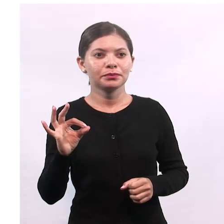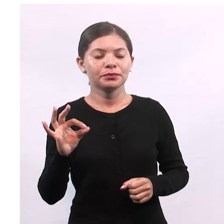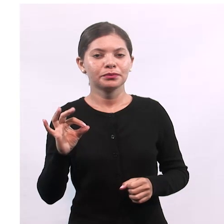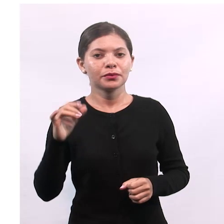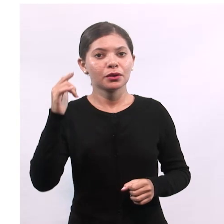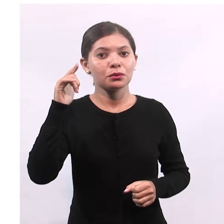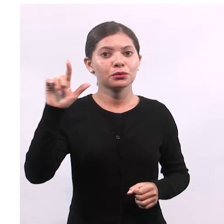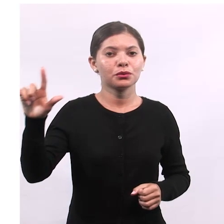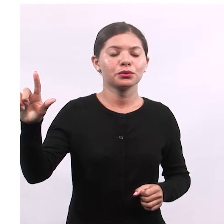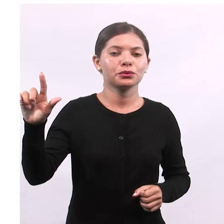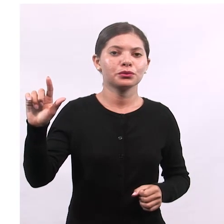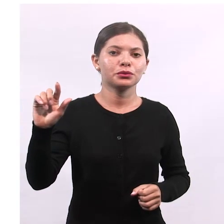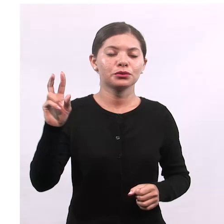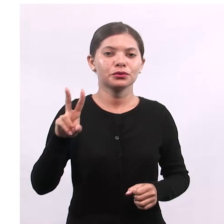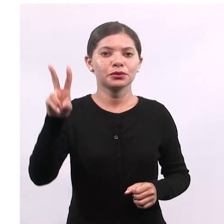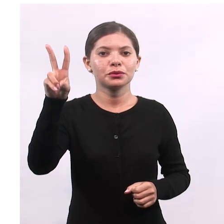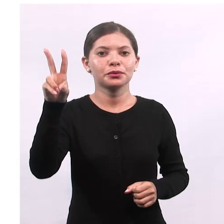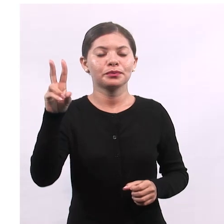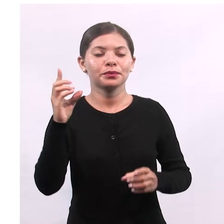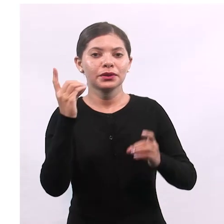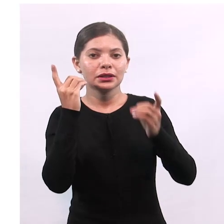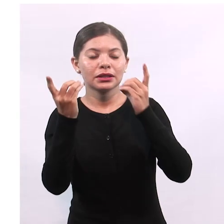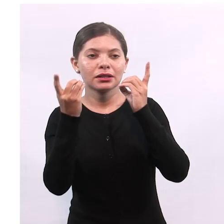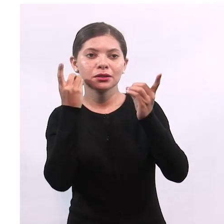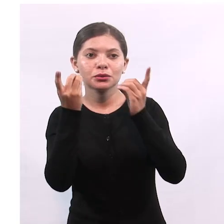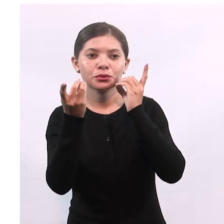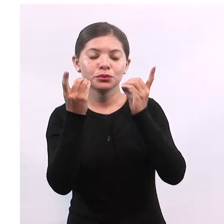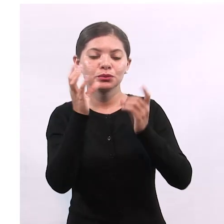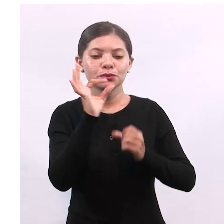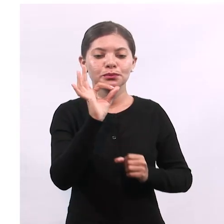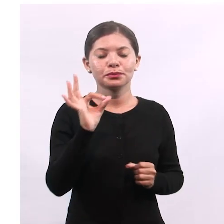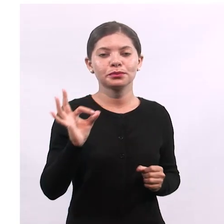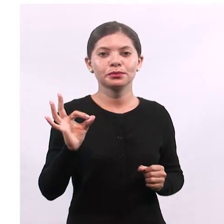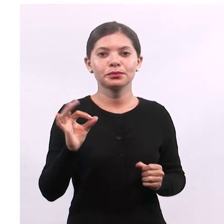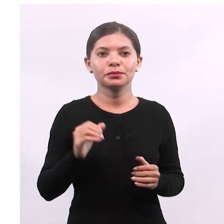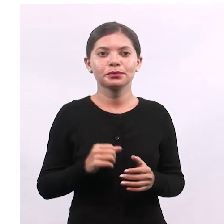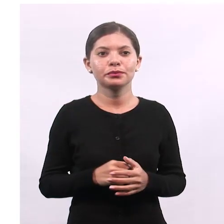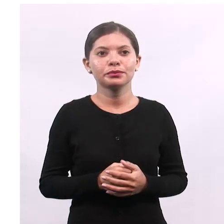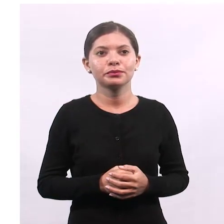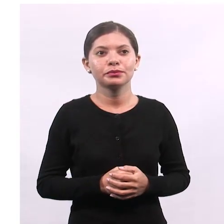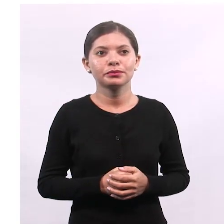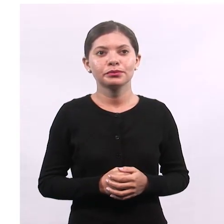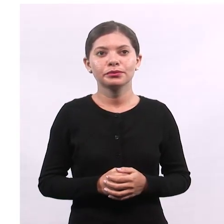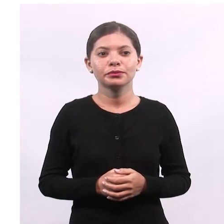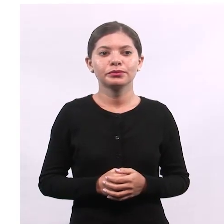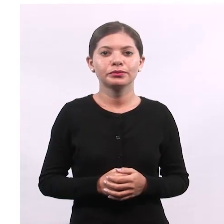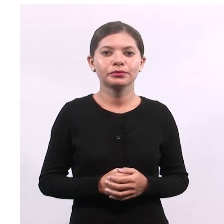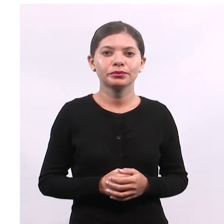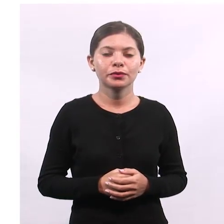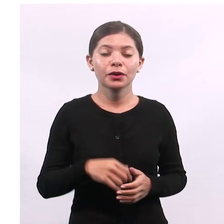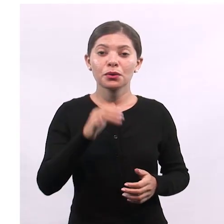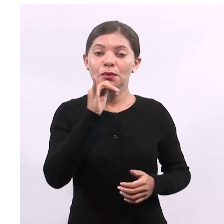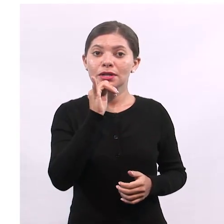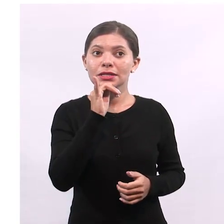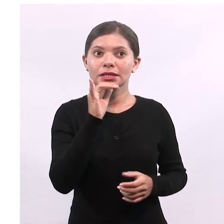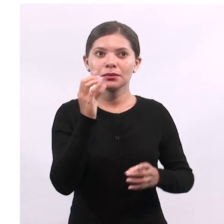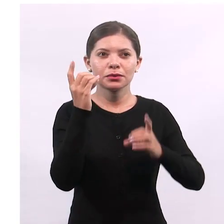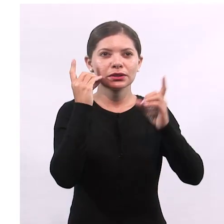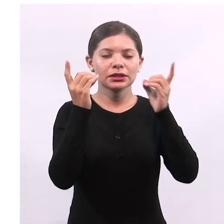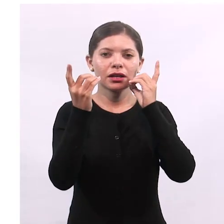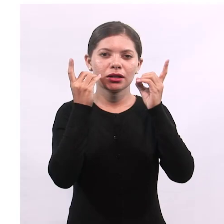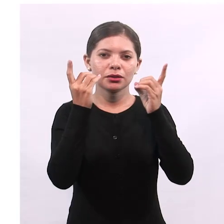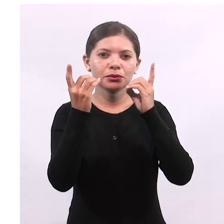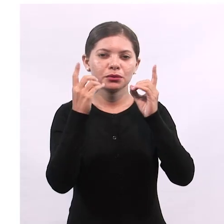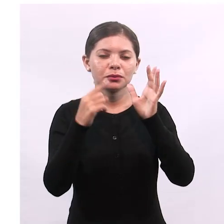tenho dados às vezes expresso por exemplo em porcentagem um exemplo de dado absoluto apresentado lá no Censo